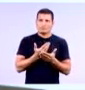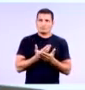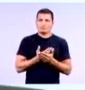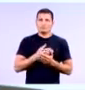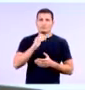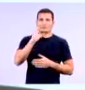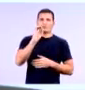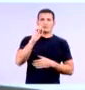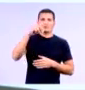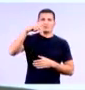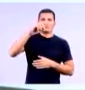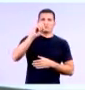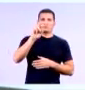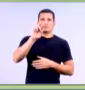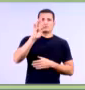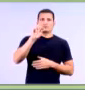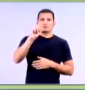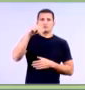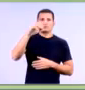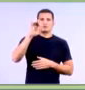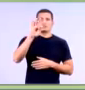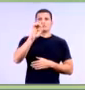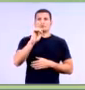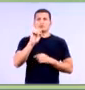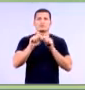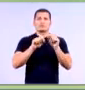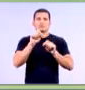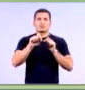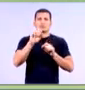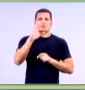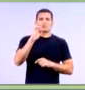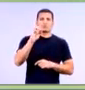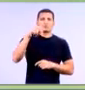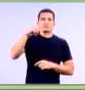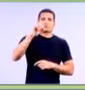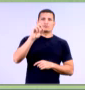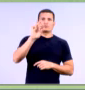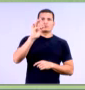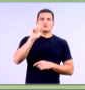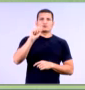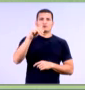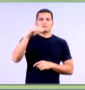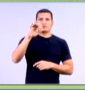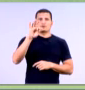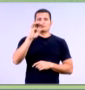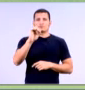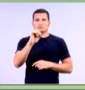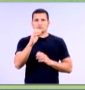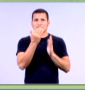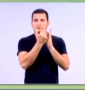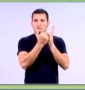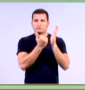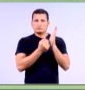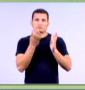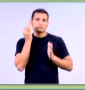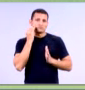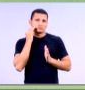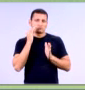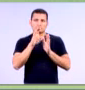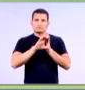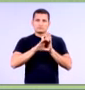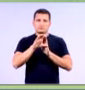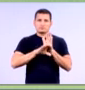sobre comportamento. E o que a gente vai definir em comportamento, gente? Olha aqui a nossa agenda. Vamos ver os conceitos e como